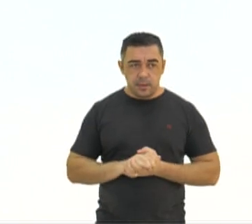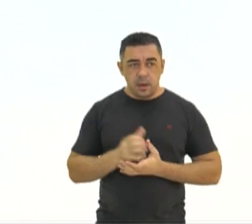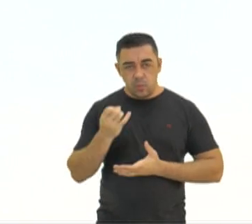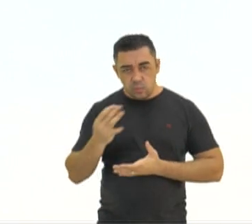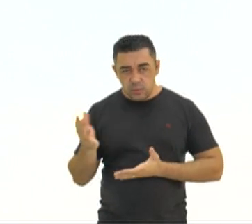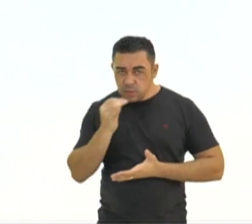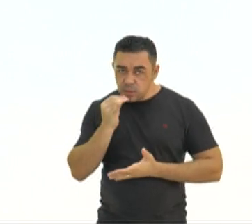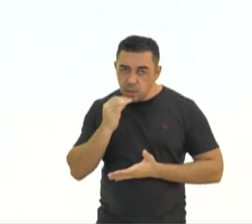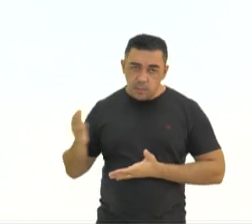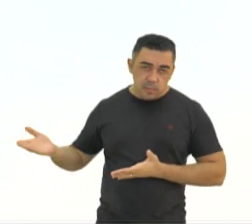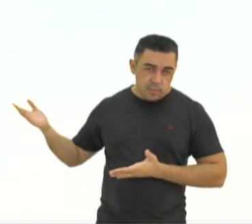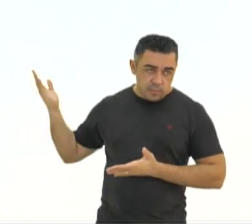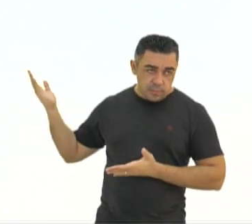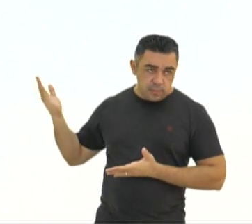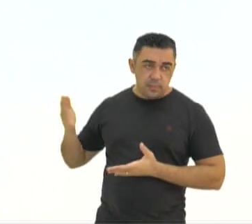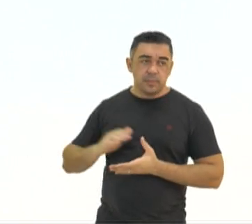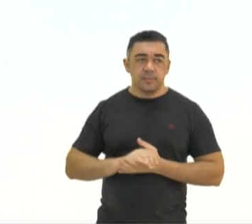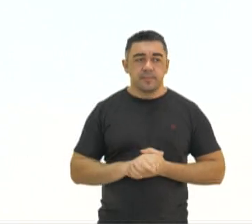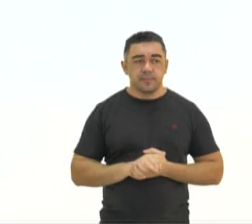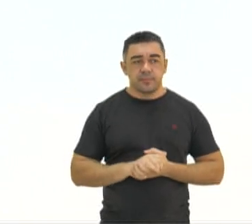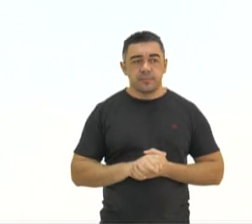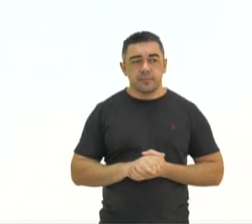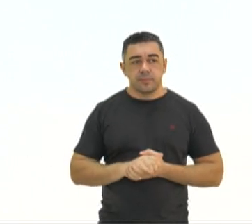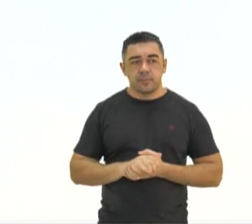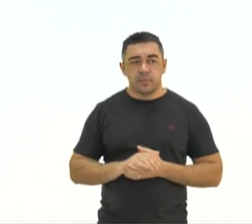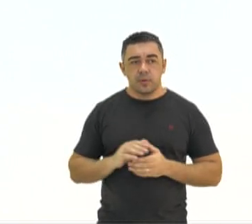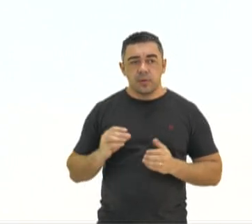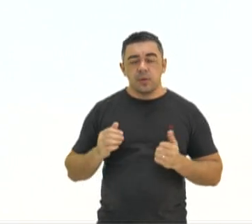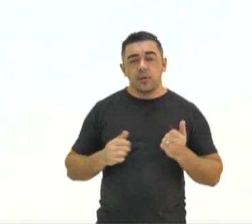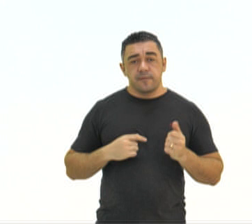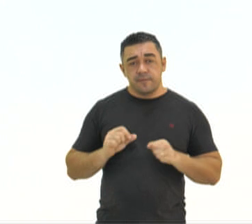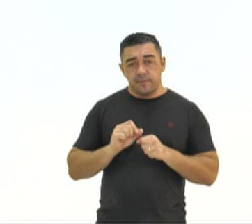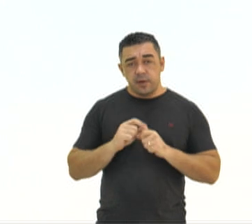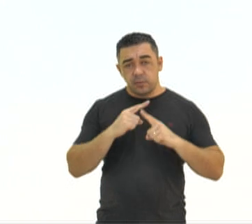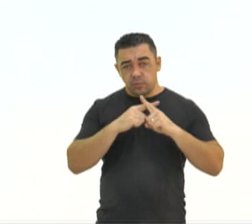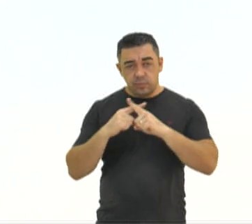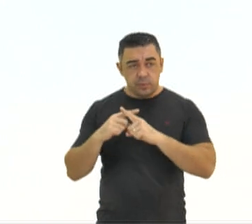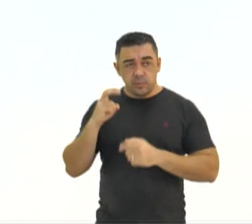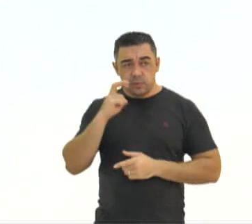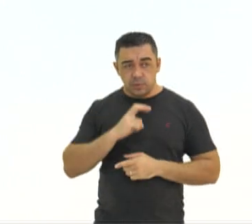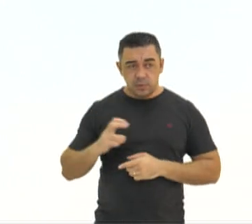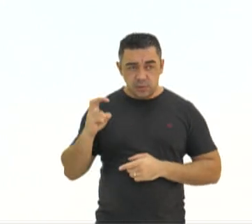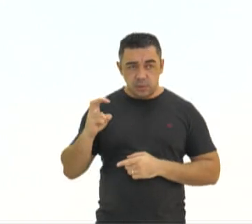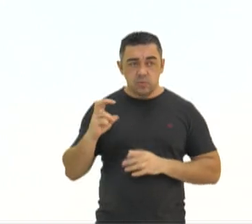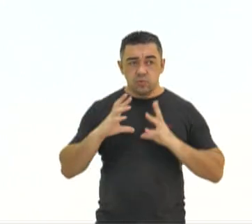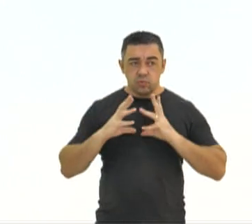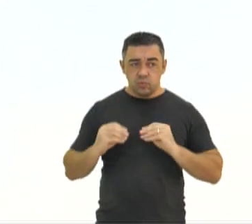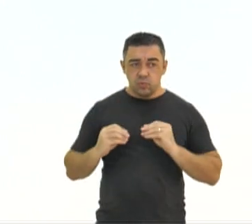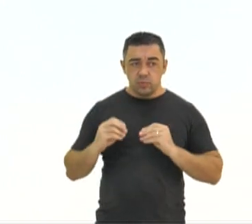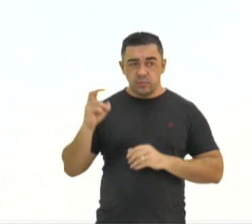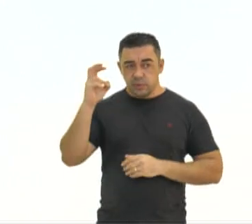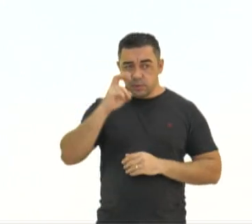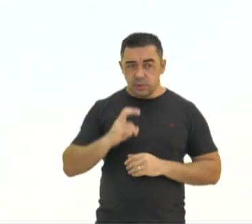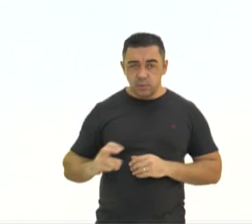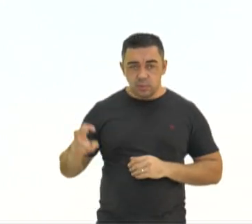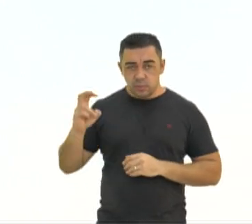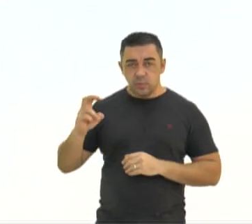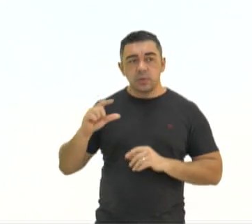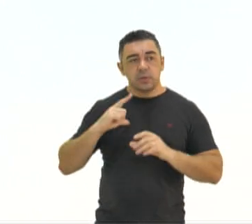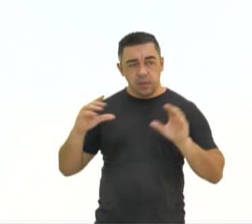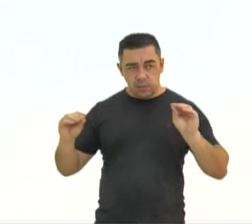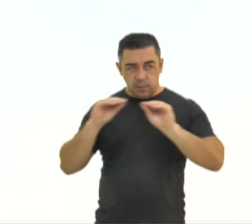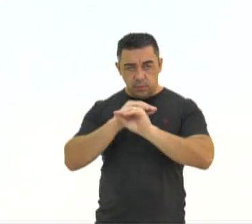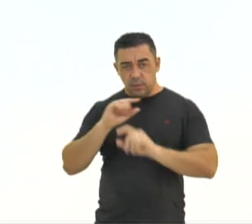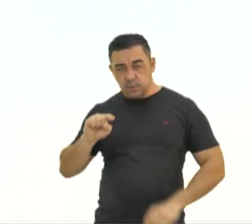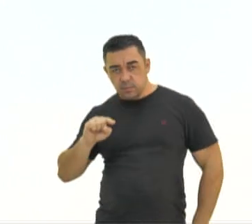Alguns exemplos de equação equivalente, né? Multiplicação por 5, então multipliquei toda essa equação por 5. Eu tenho uma equação